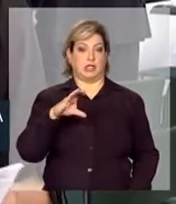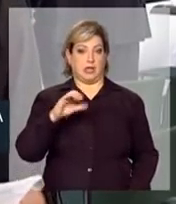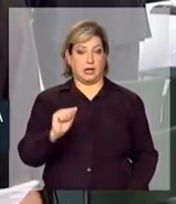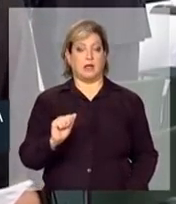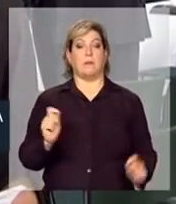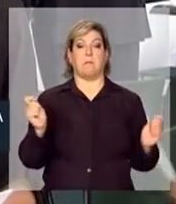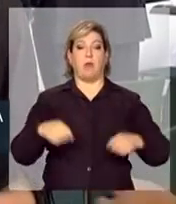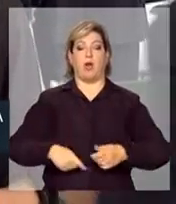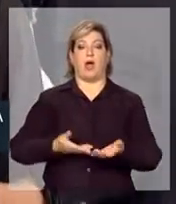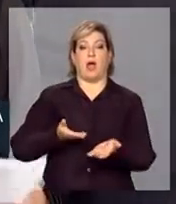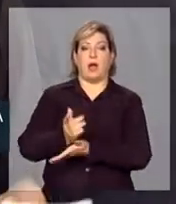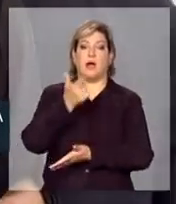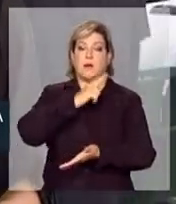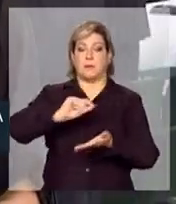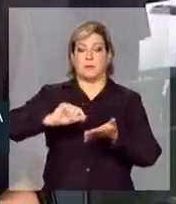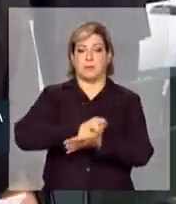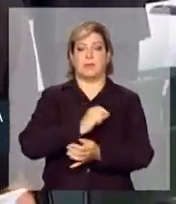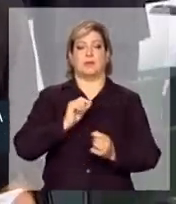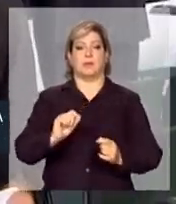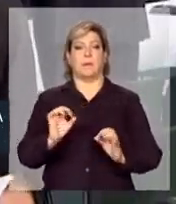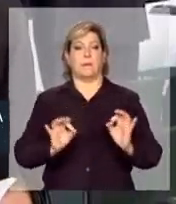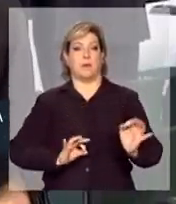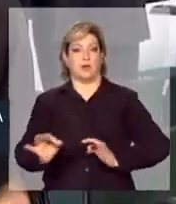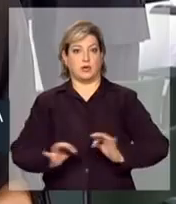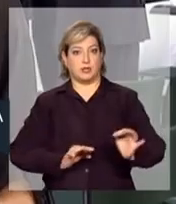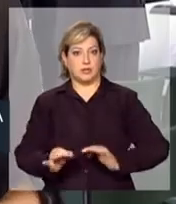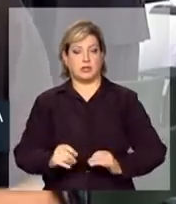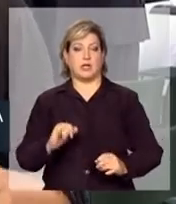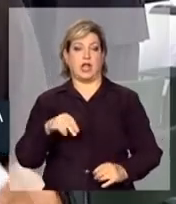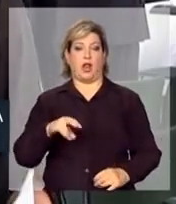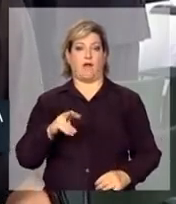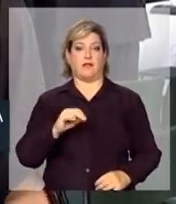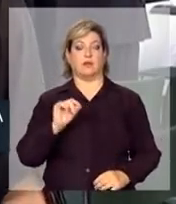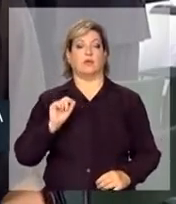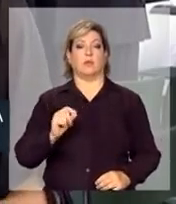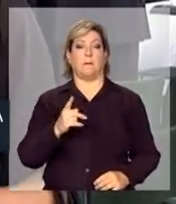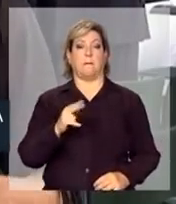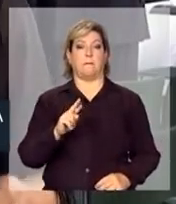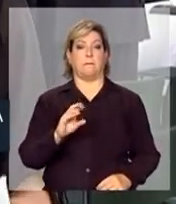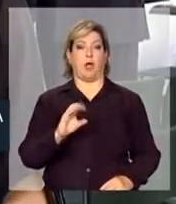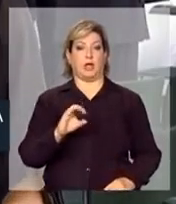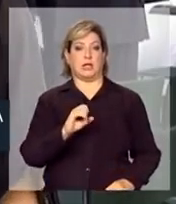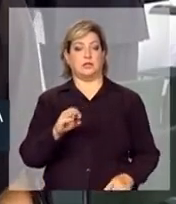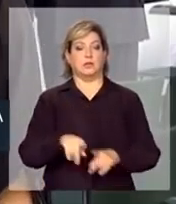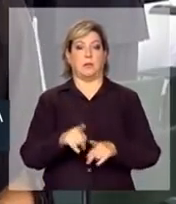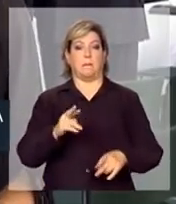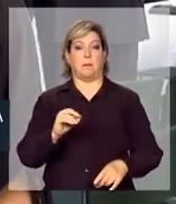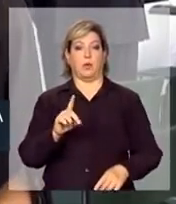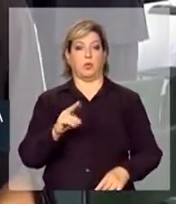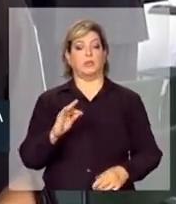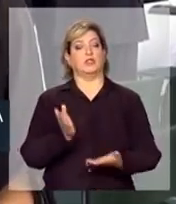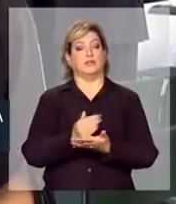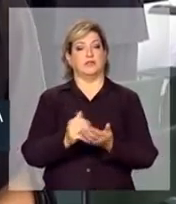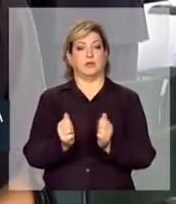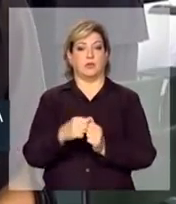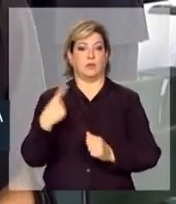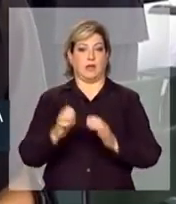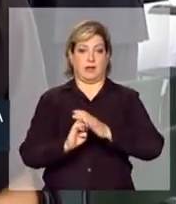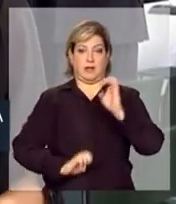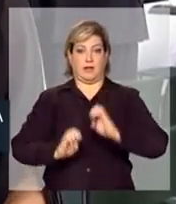aprovar projetos de inovação de processos e produtos dividindo aí os custos com as empresas